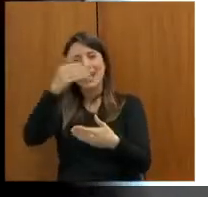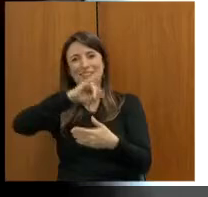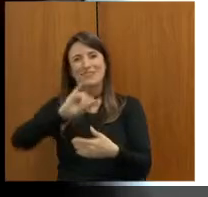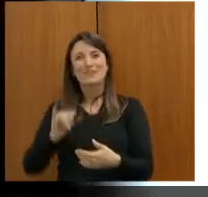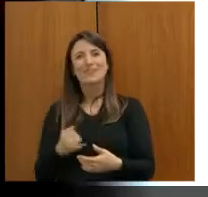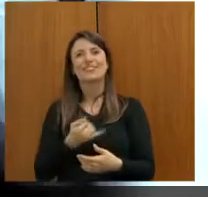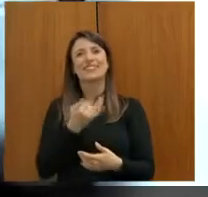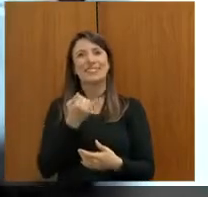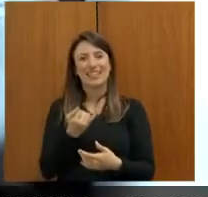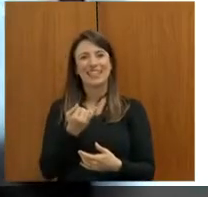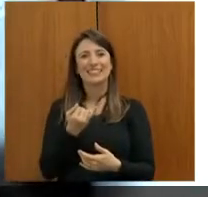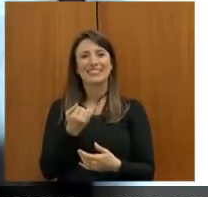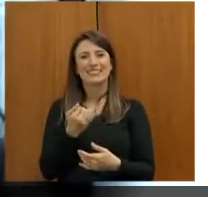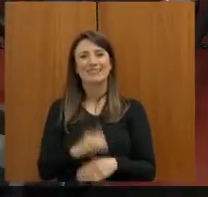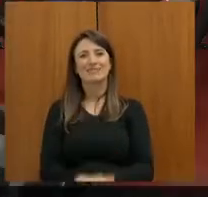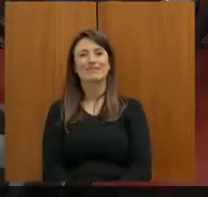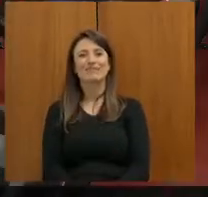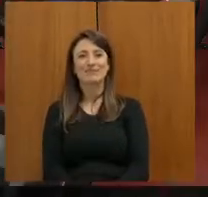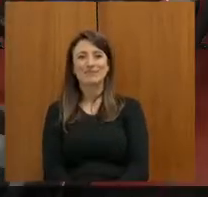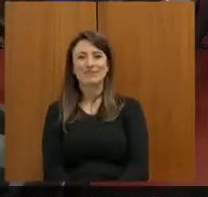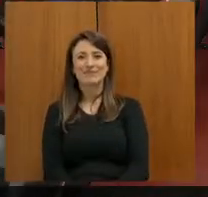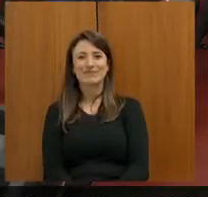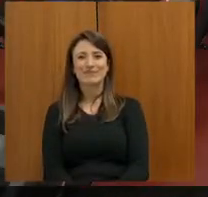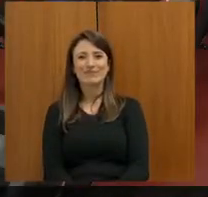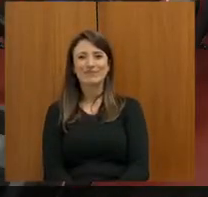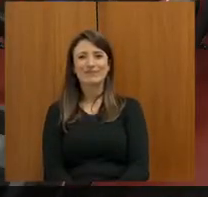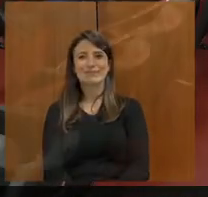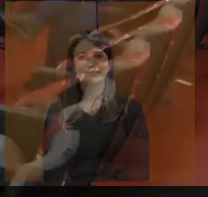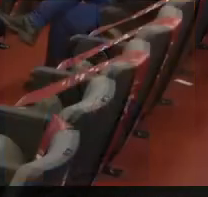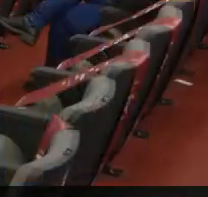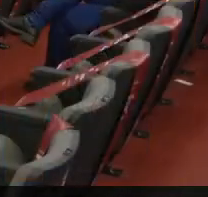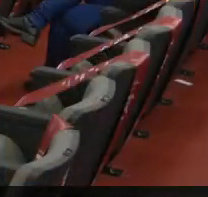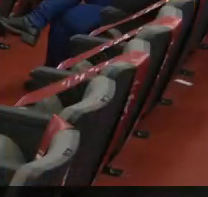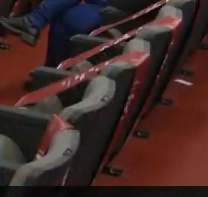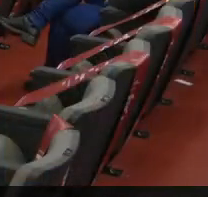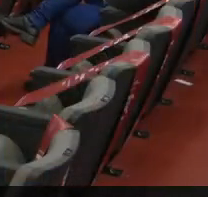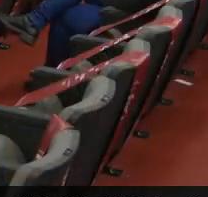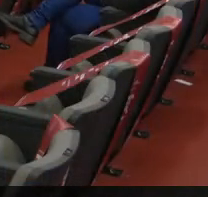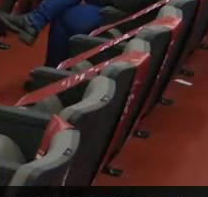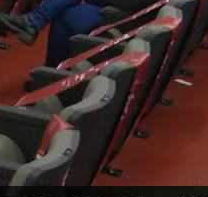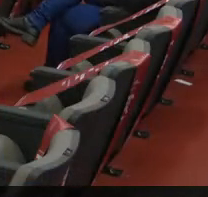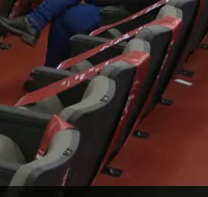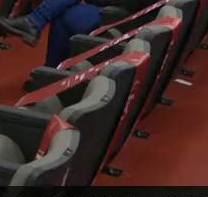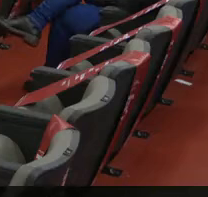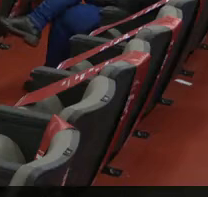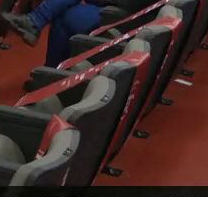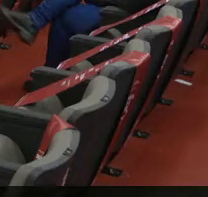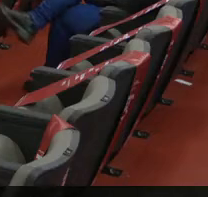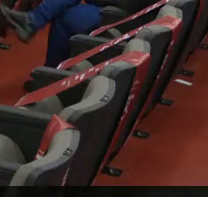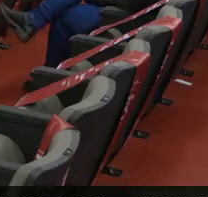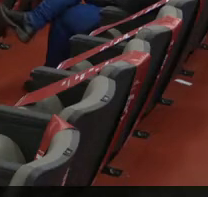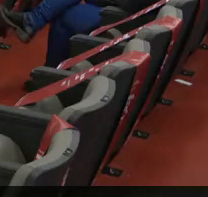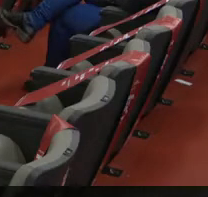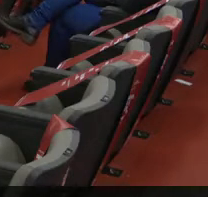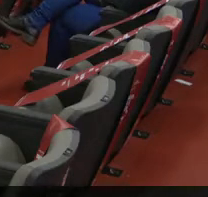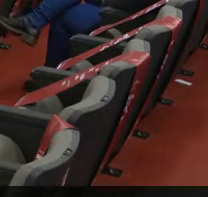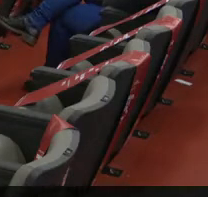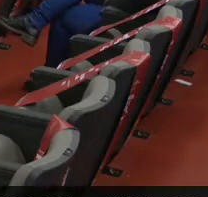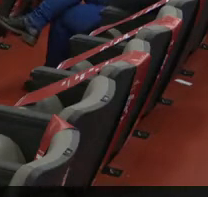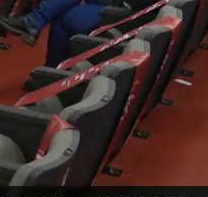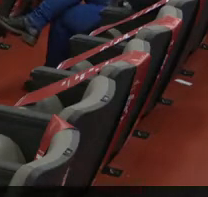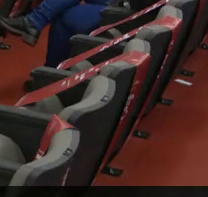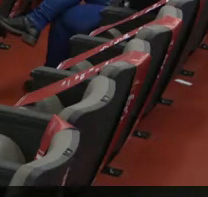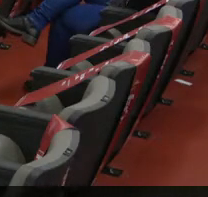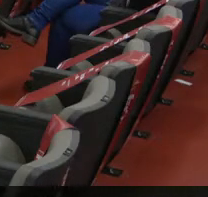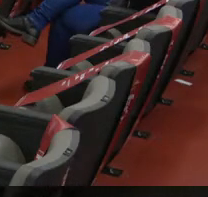oportunidade muito obrigada Priscila Brandão é como é que a sua criança chama hoje está na Flora